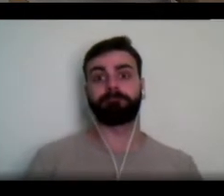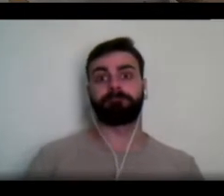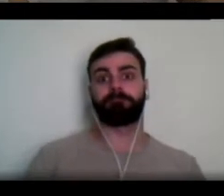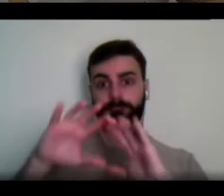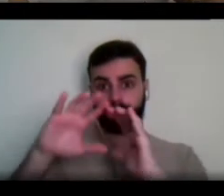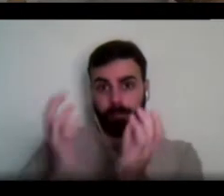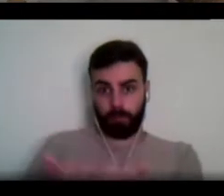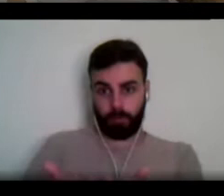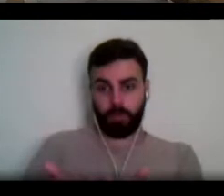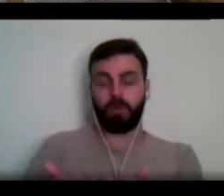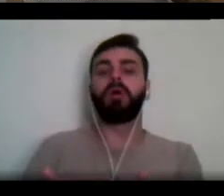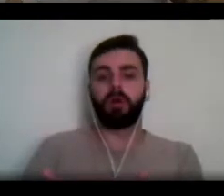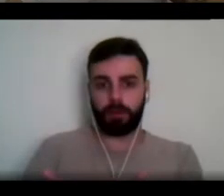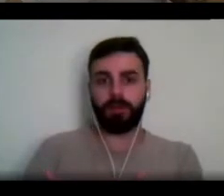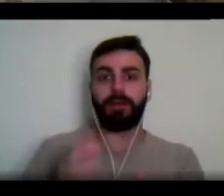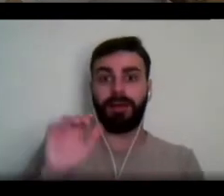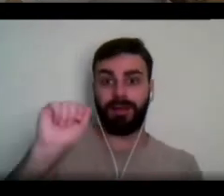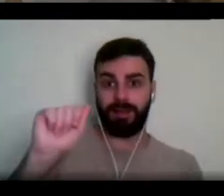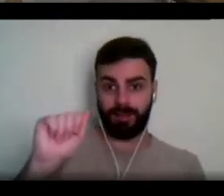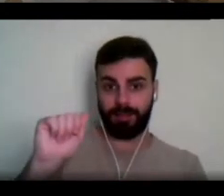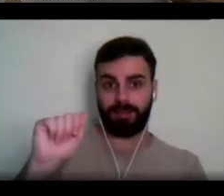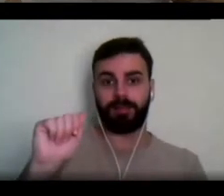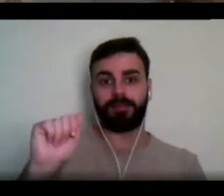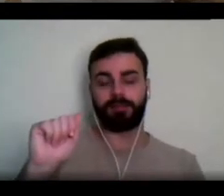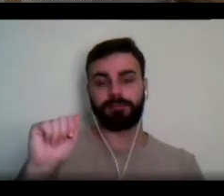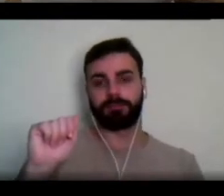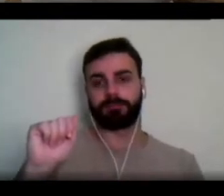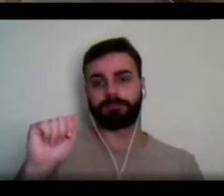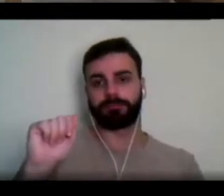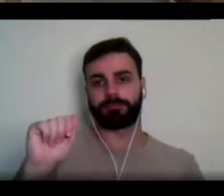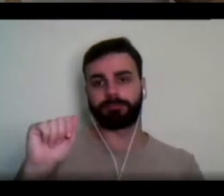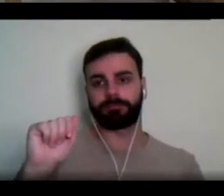A primeira bola que eu vou chamar de bola A...